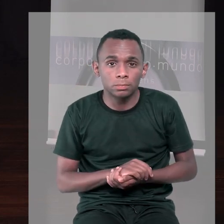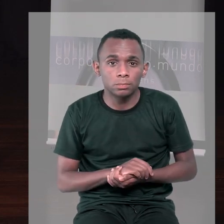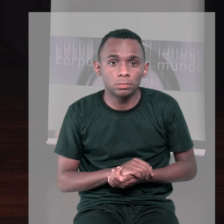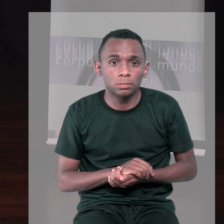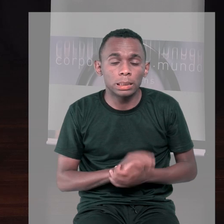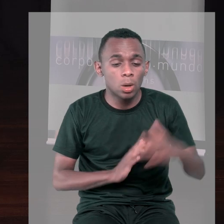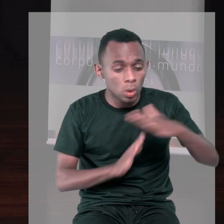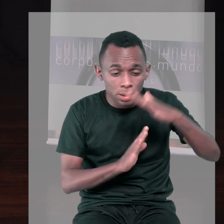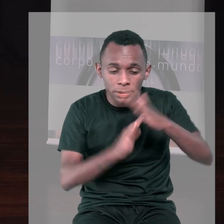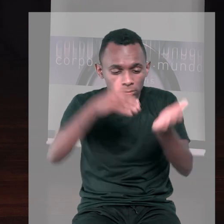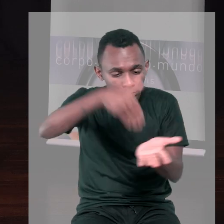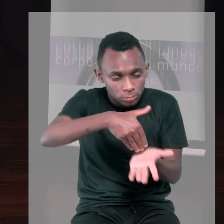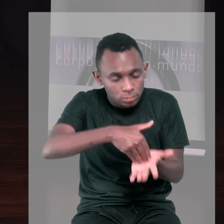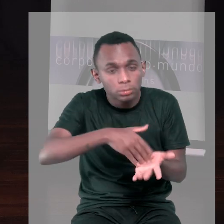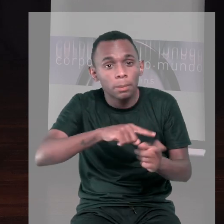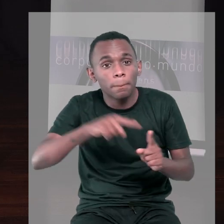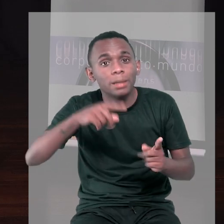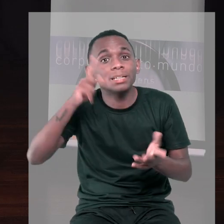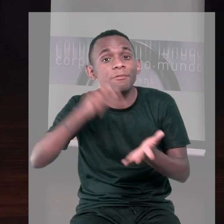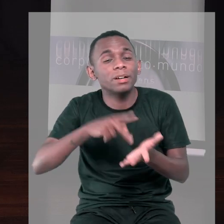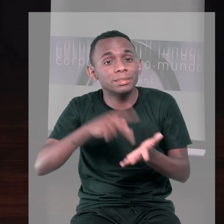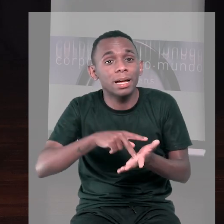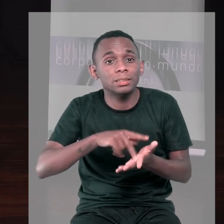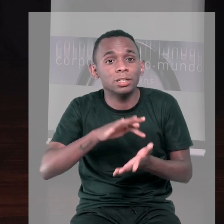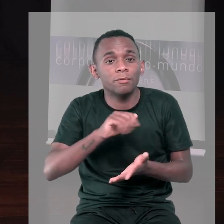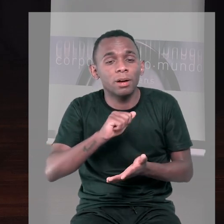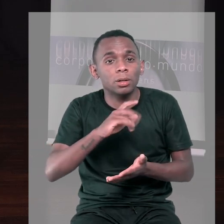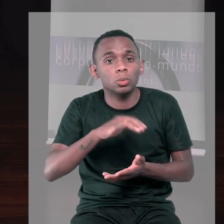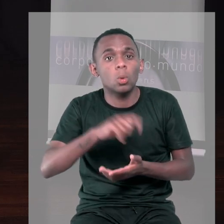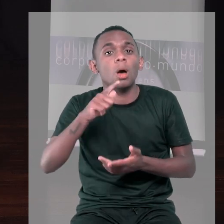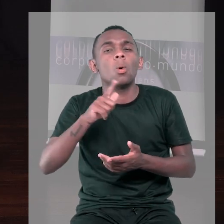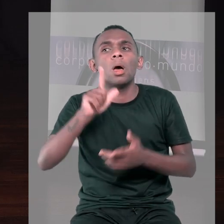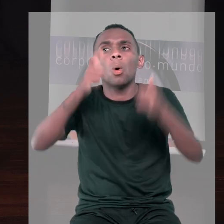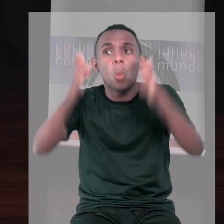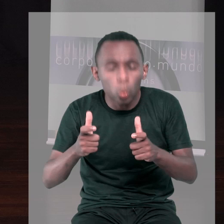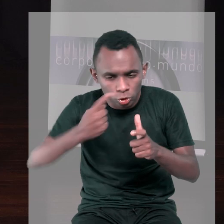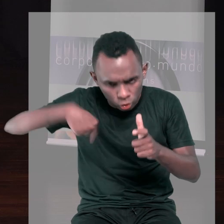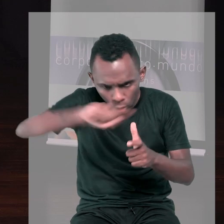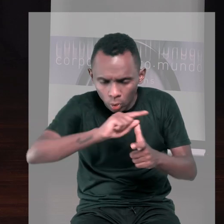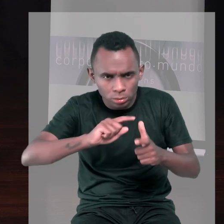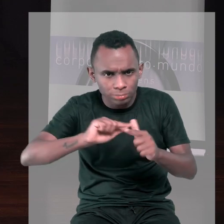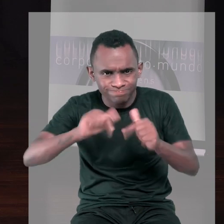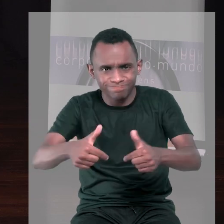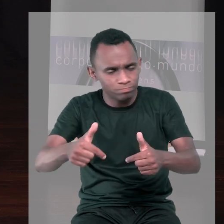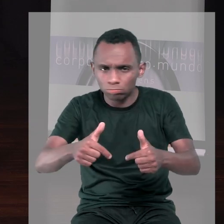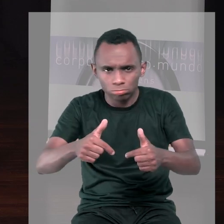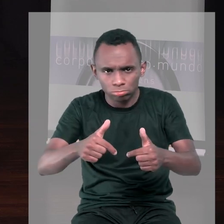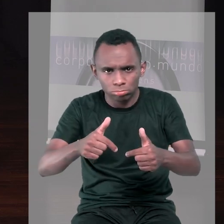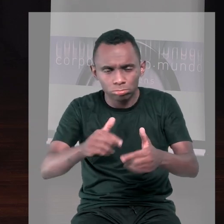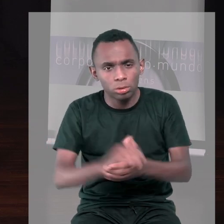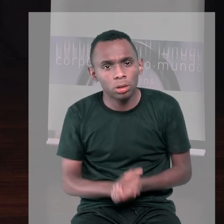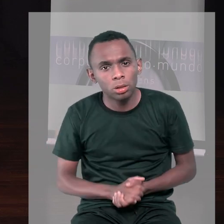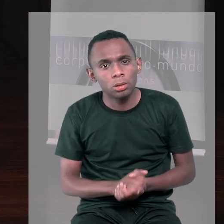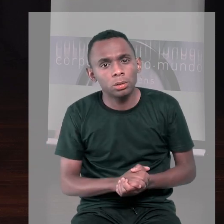ação e que, claro, aquilo que nós fazemos no espaço comum, isso vai ser o insumo da